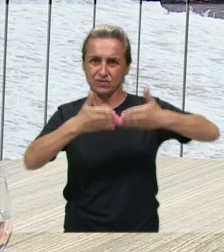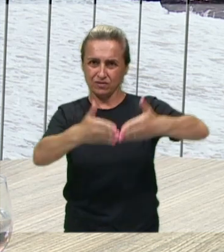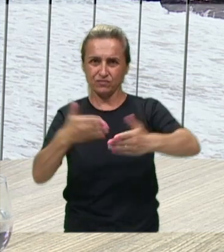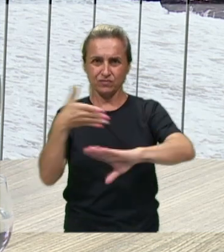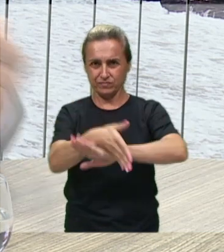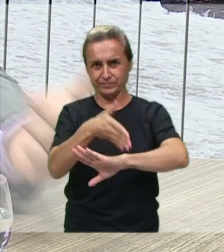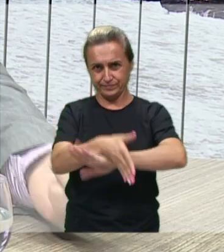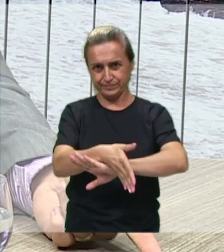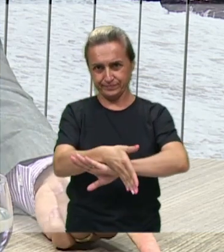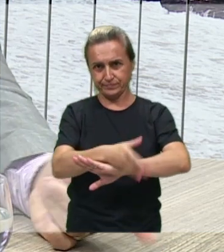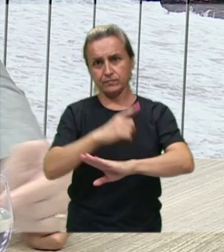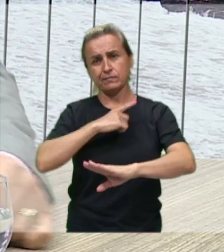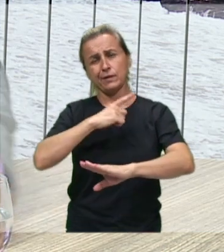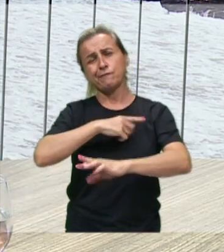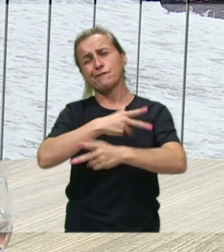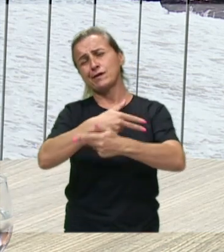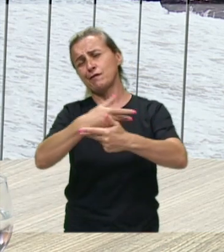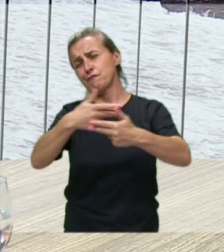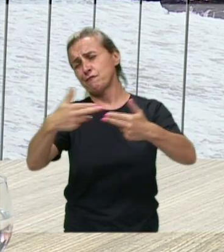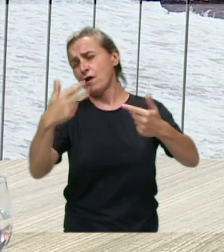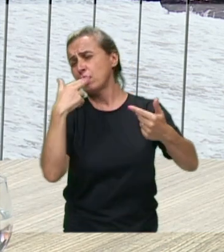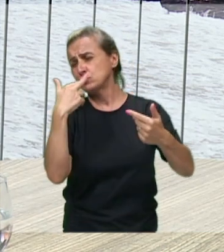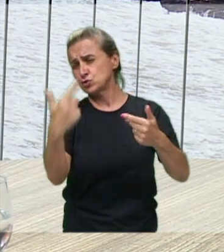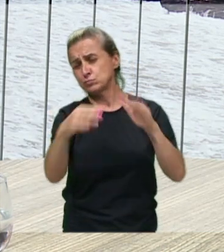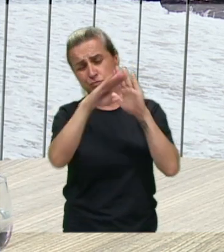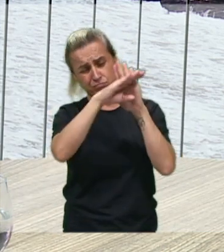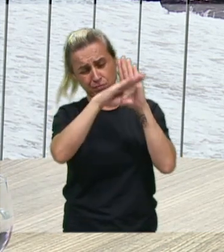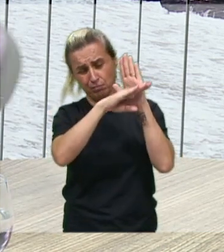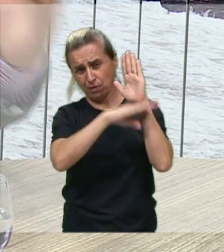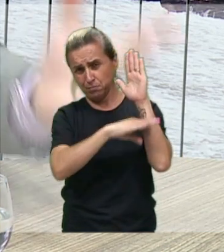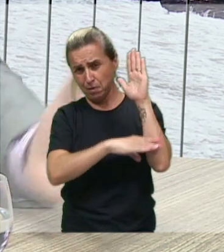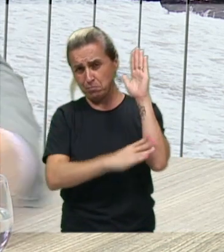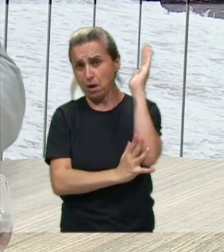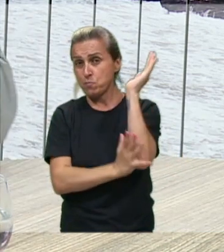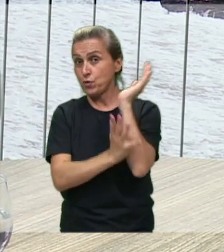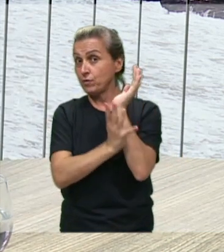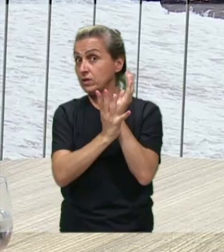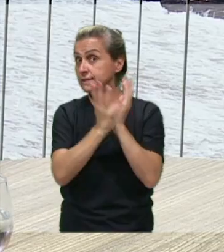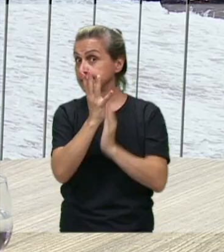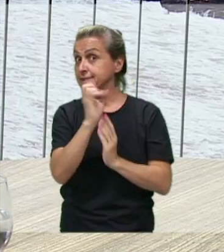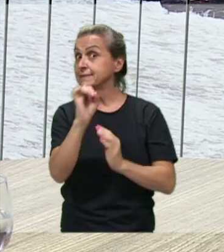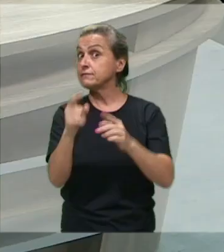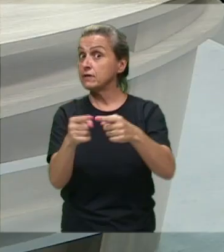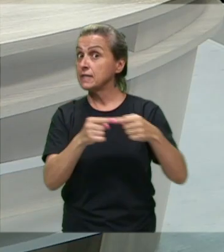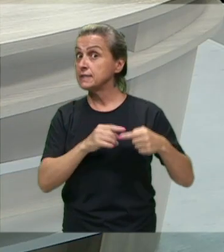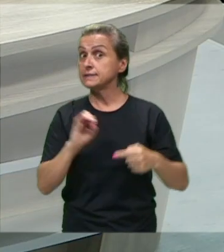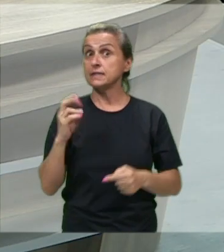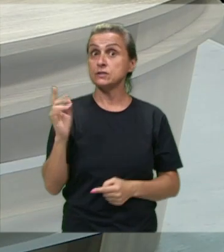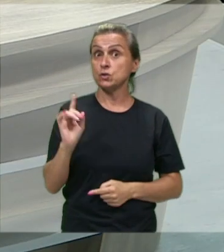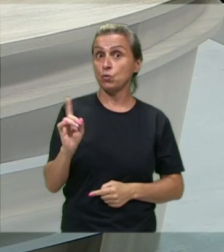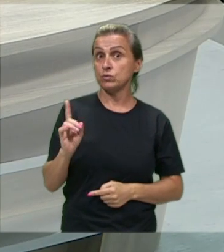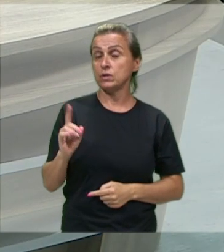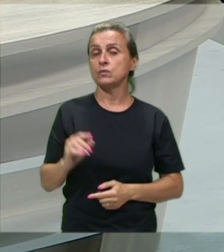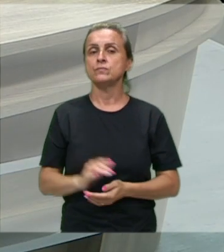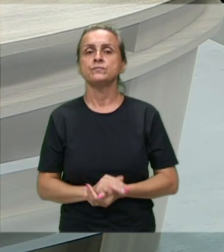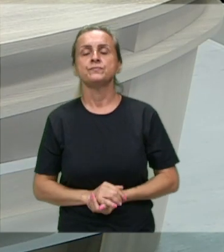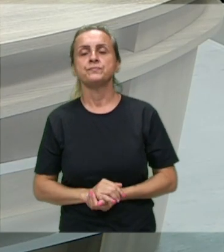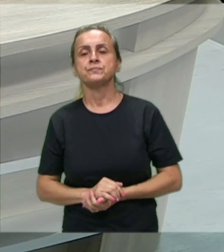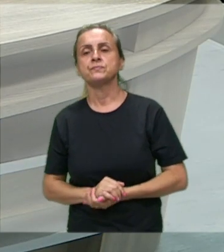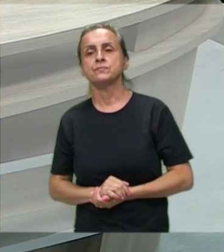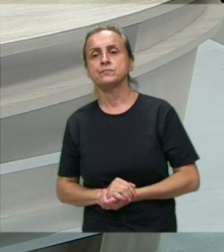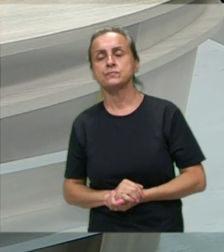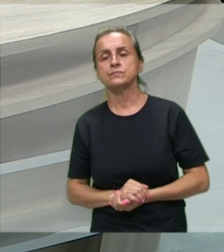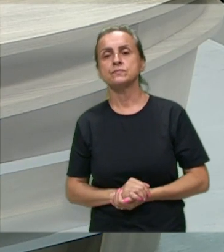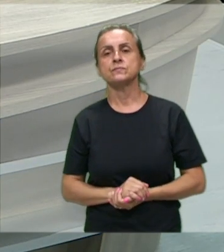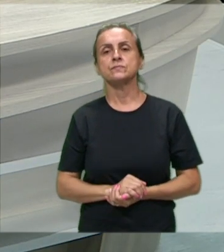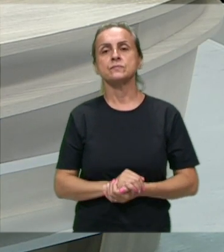mapa de bordo, vai ter o rastreador, se vai ter a consequência da licença, aí tudo muda. E aí tem gritaria, aí, porque então, sempre alguém